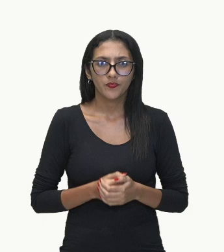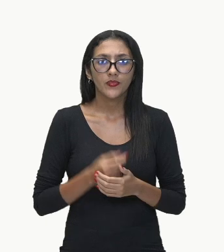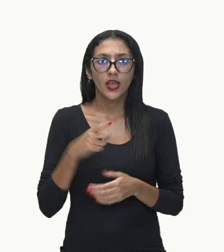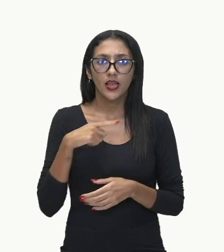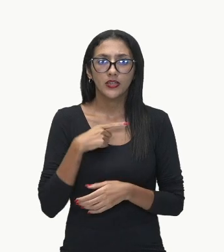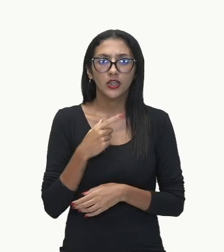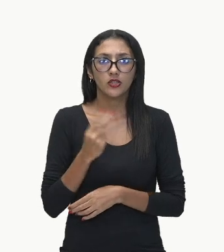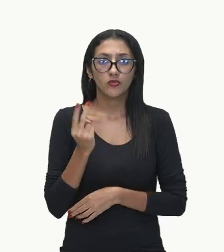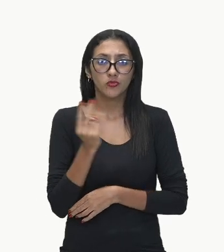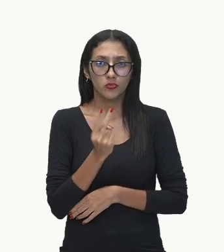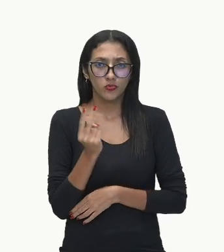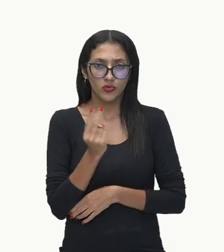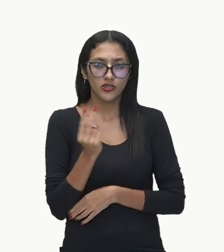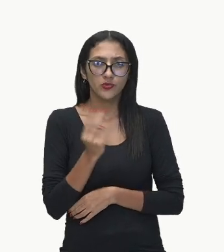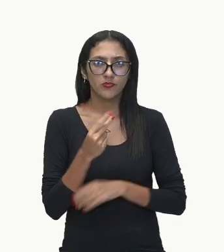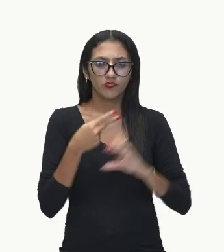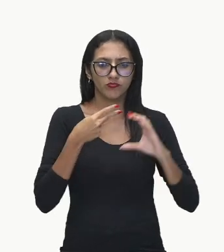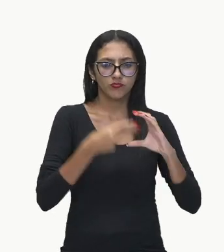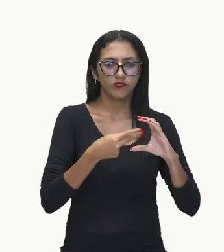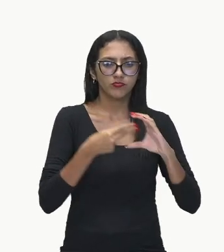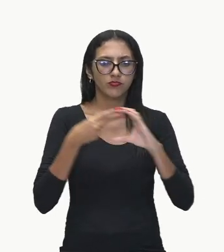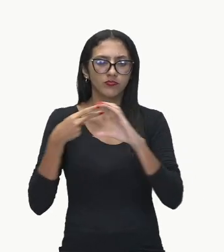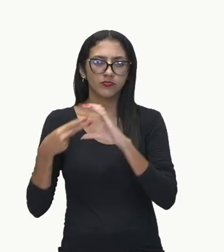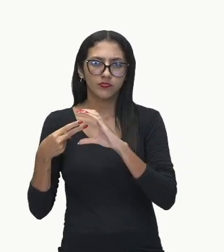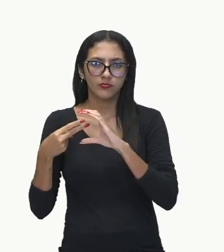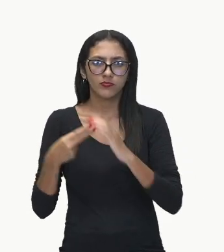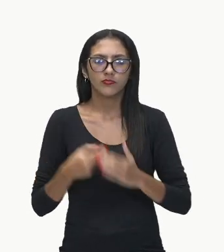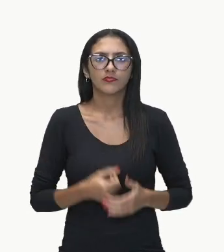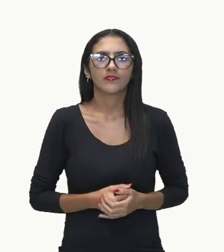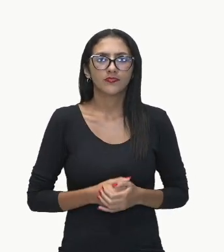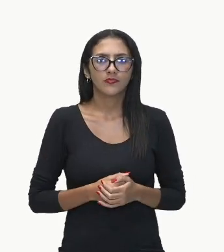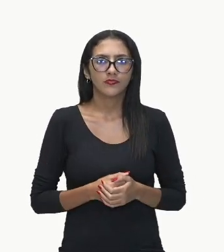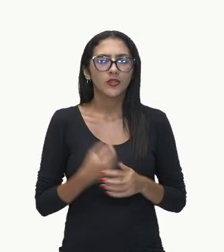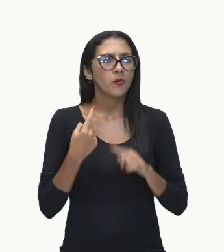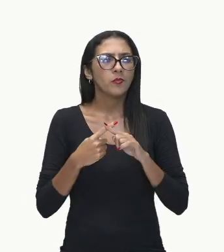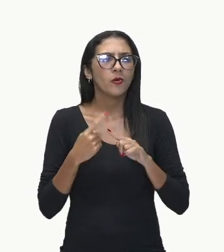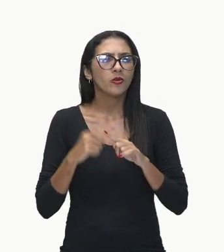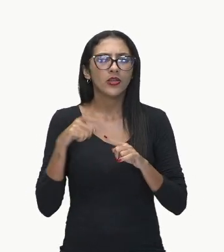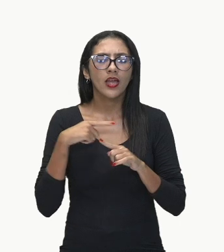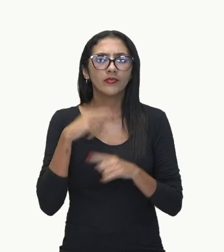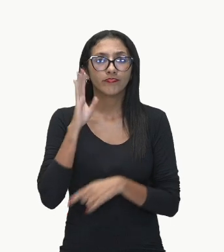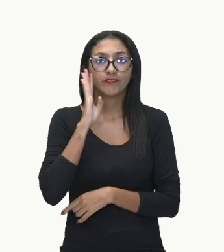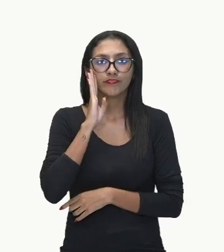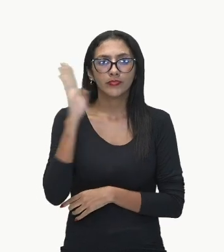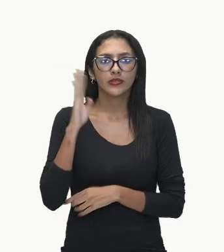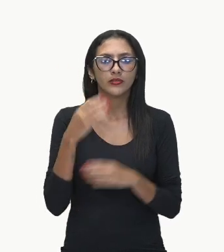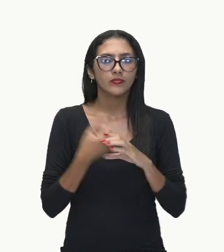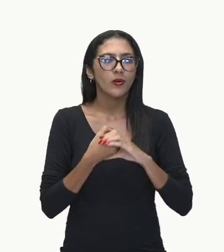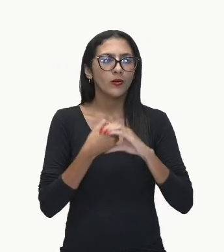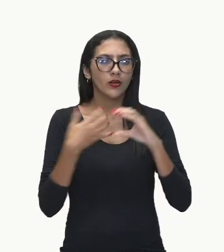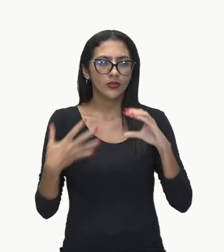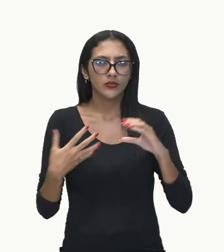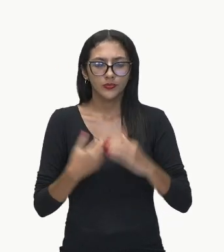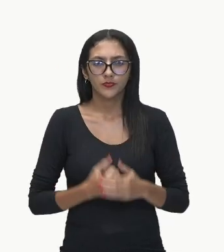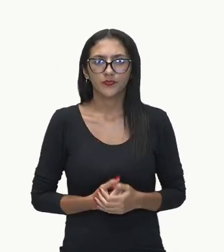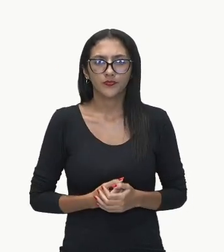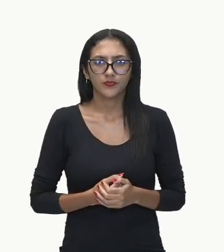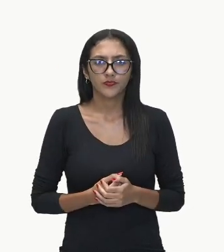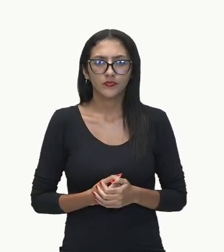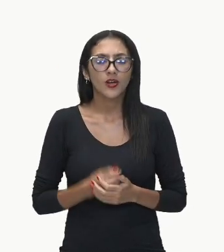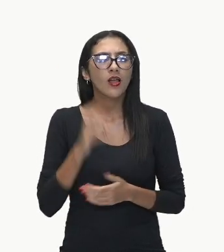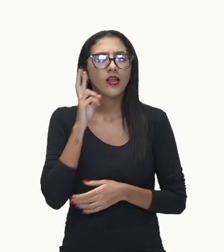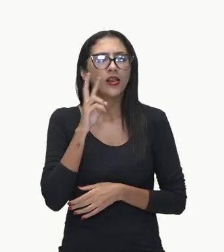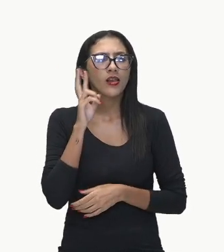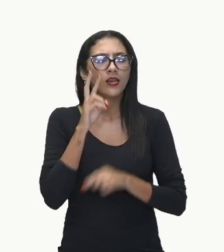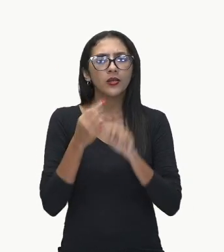duas ligações duplas. Por que esse destaque? Porque vocês já viram